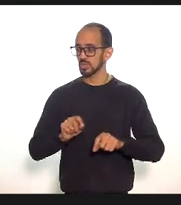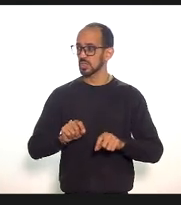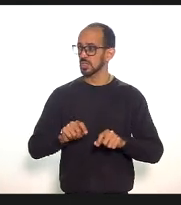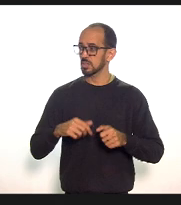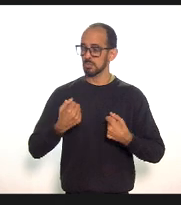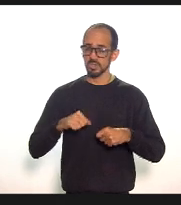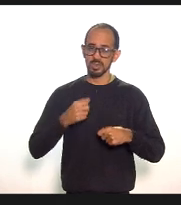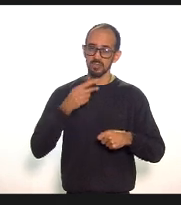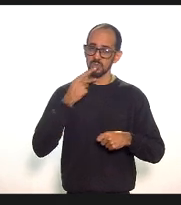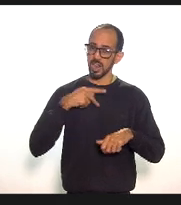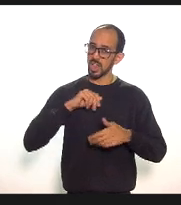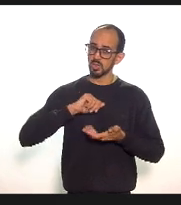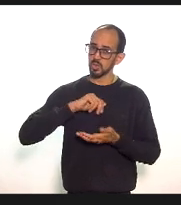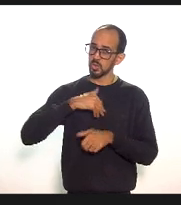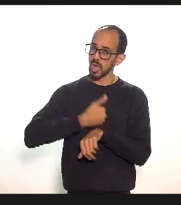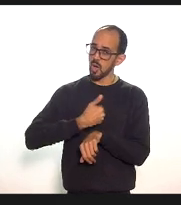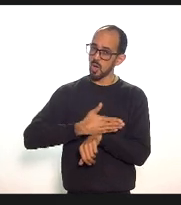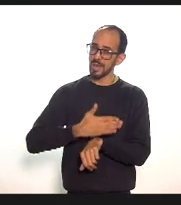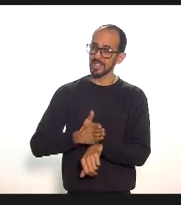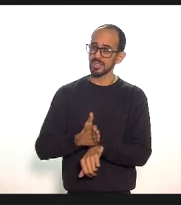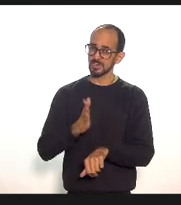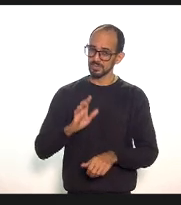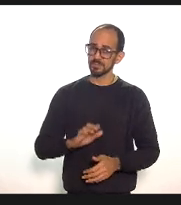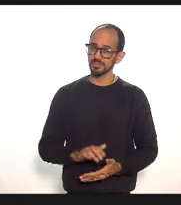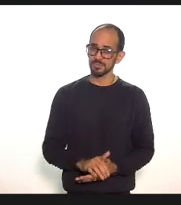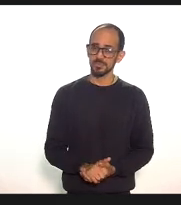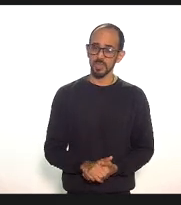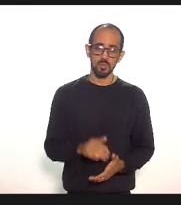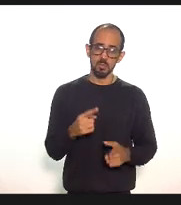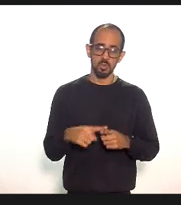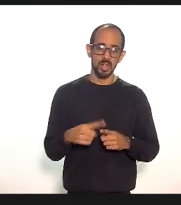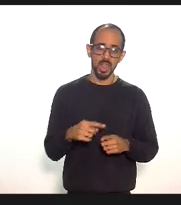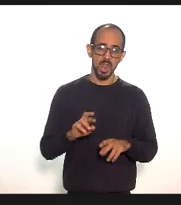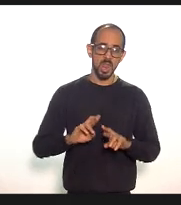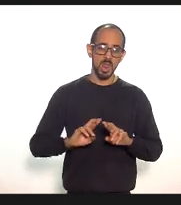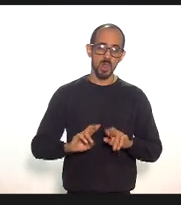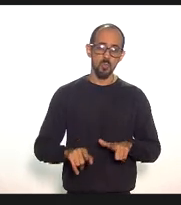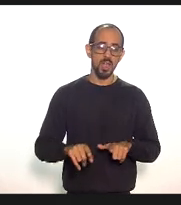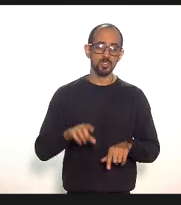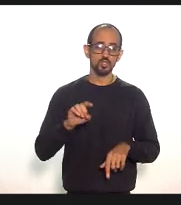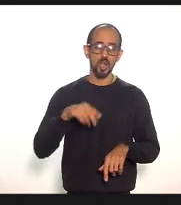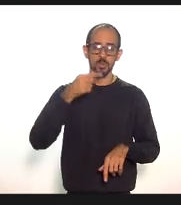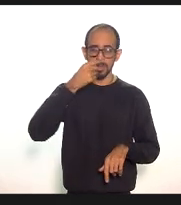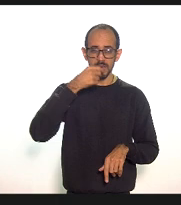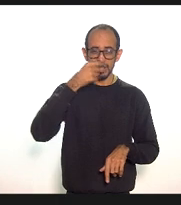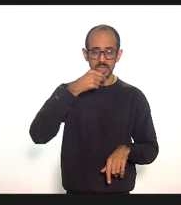afirmar isso o tempo todo. Porque não foi somente uma gripezinha.